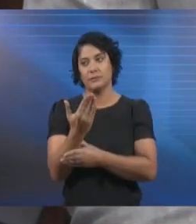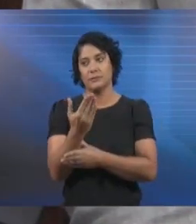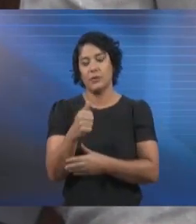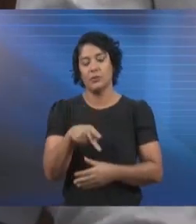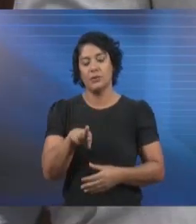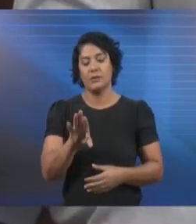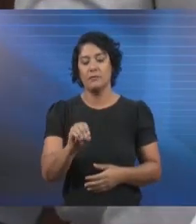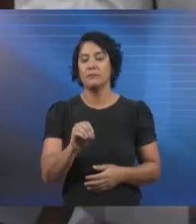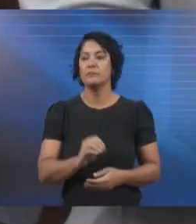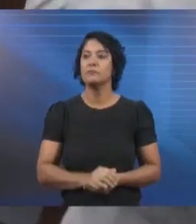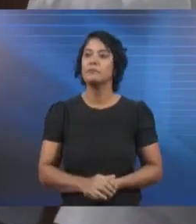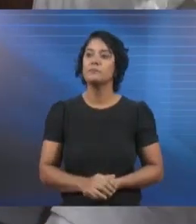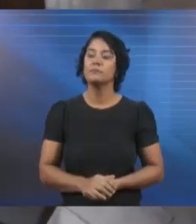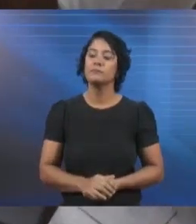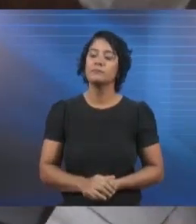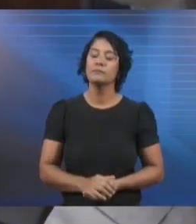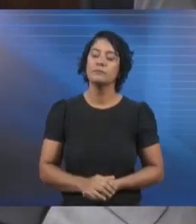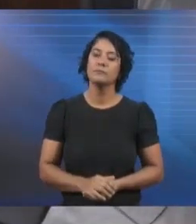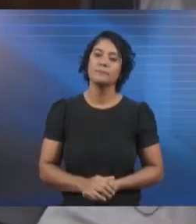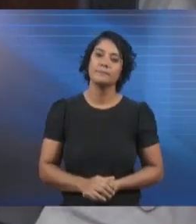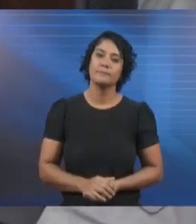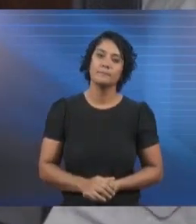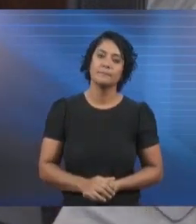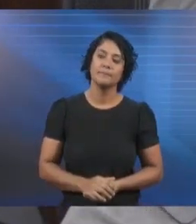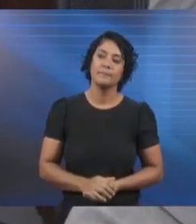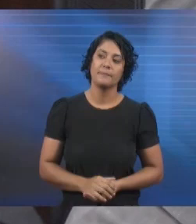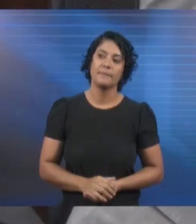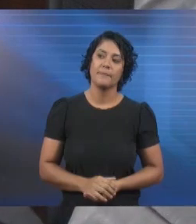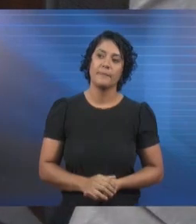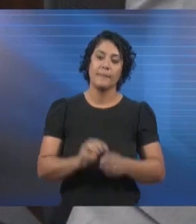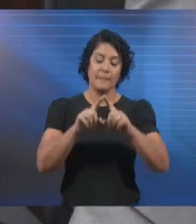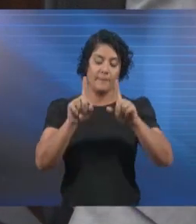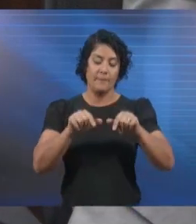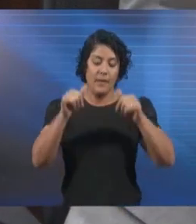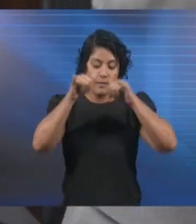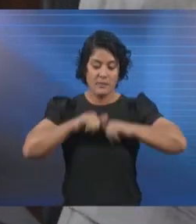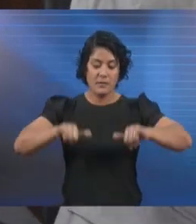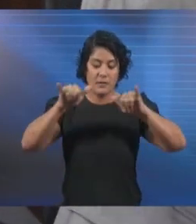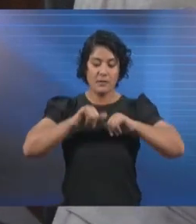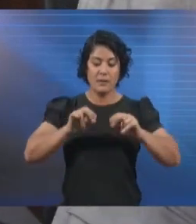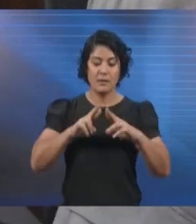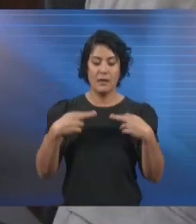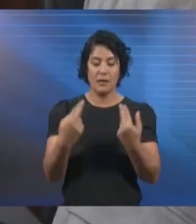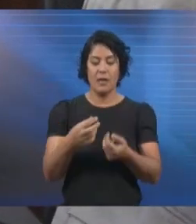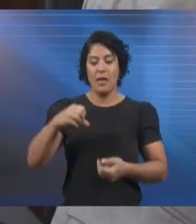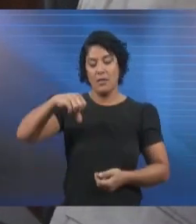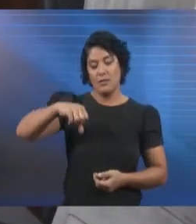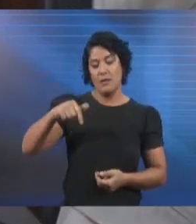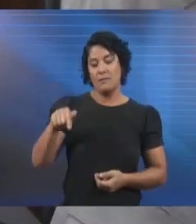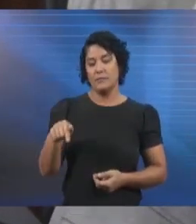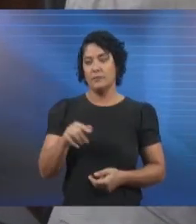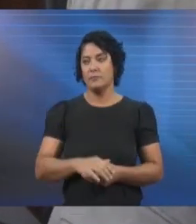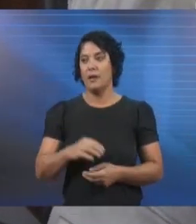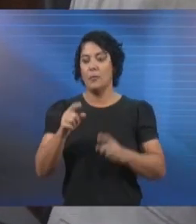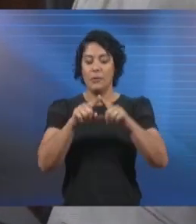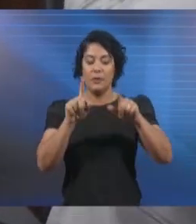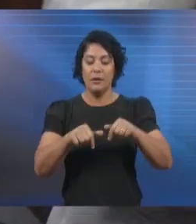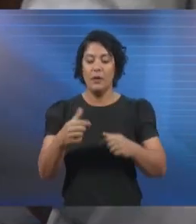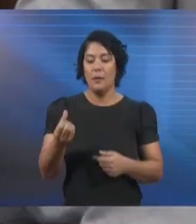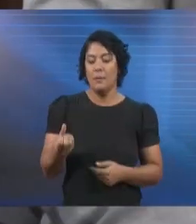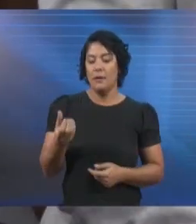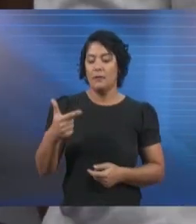Gustavo Carvalho matérias já ser anunciada sessão ordinária de 20097 projeto de lei nú